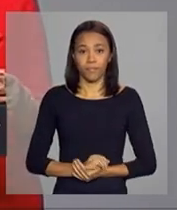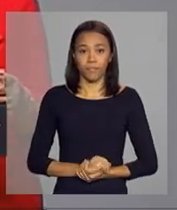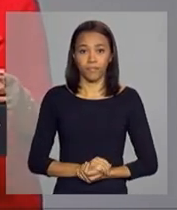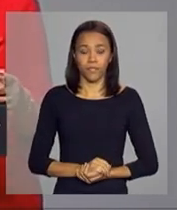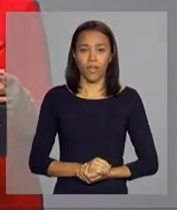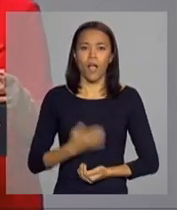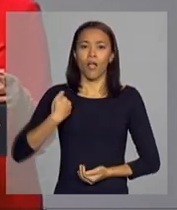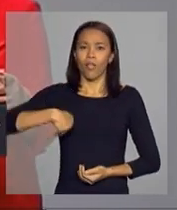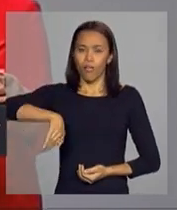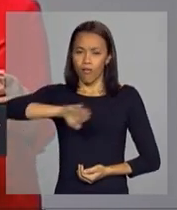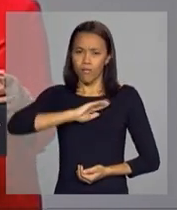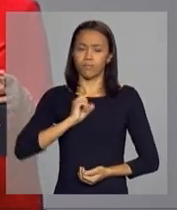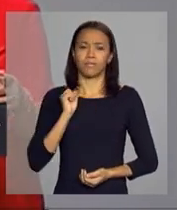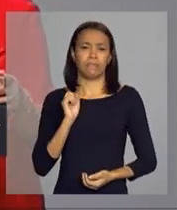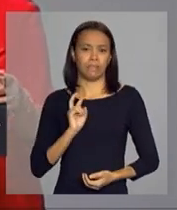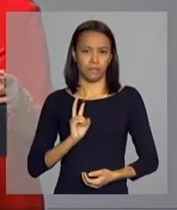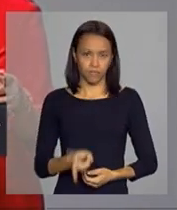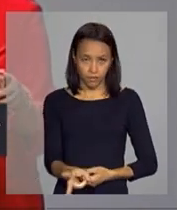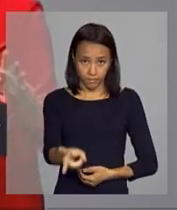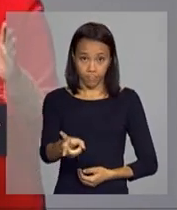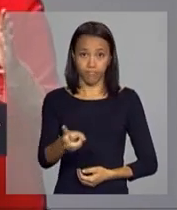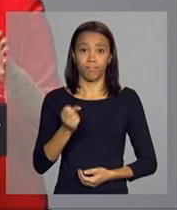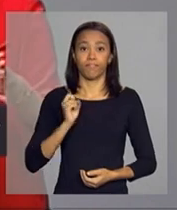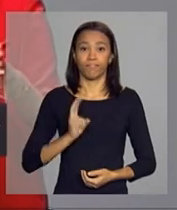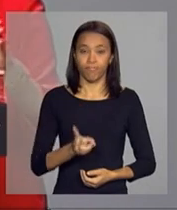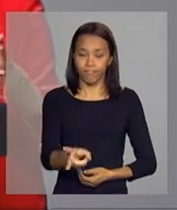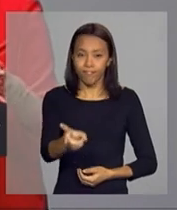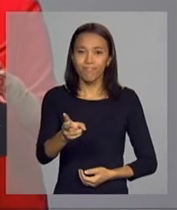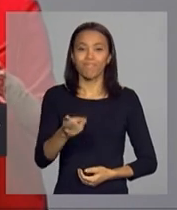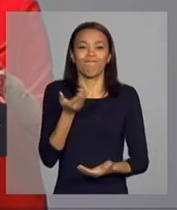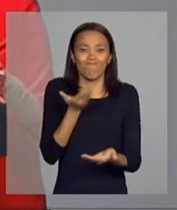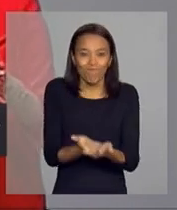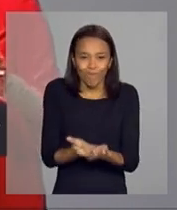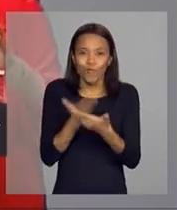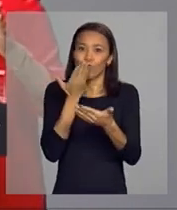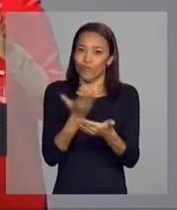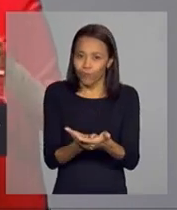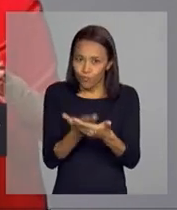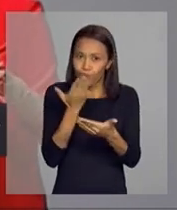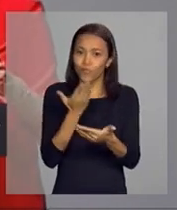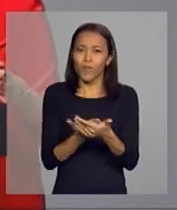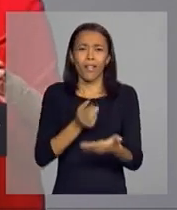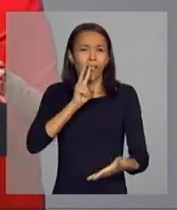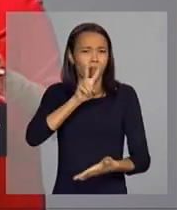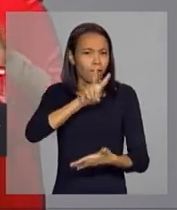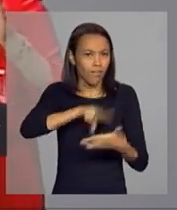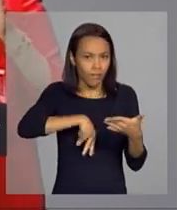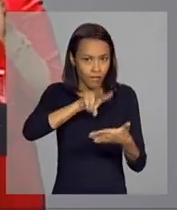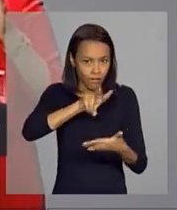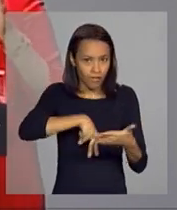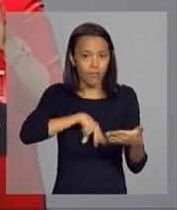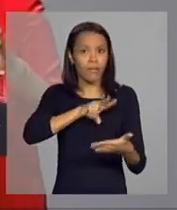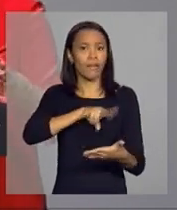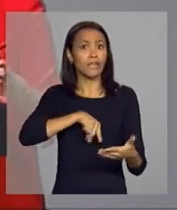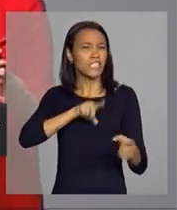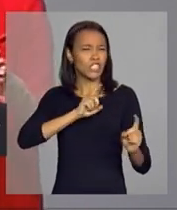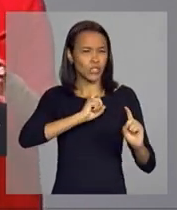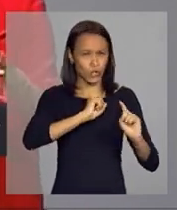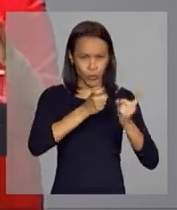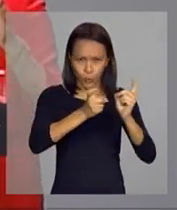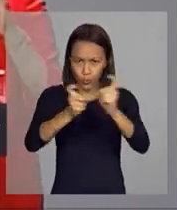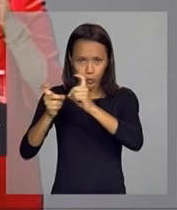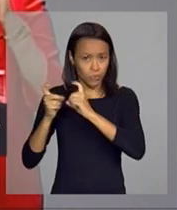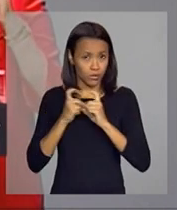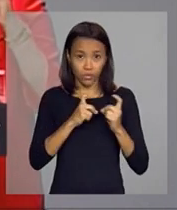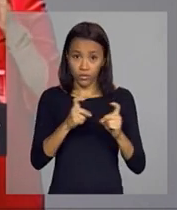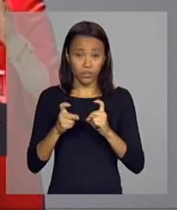A gente sempre, sempre tem de estudar, tem de ler, tem de discutir,